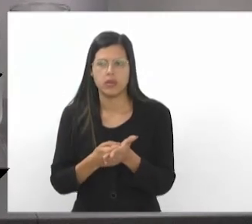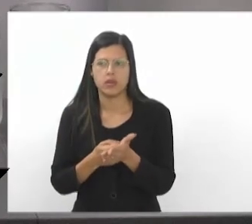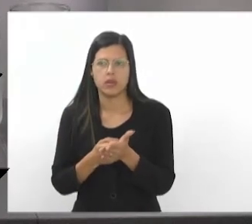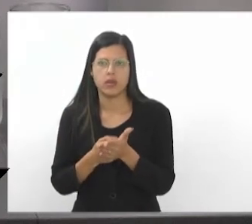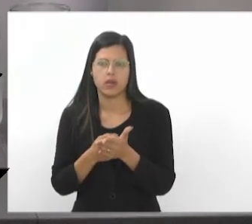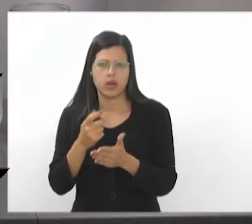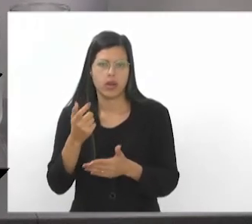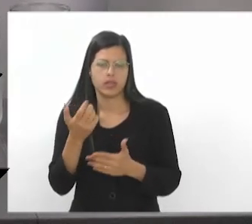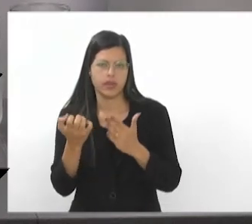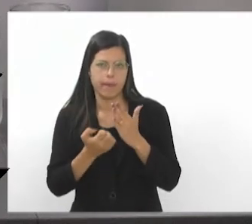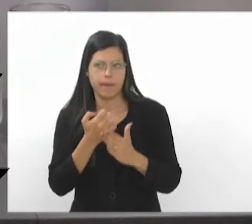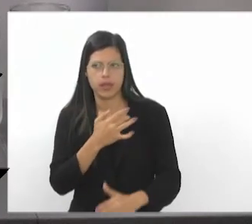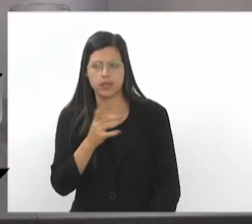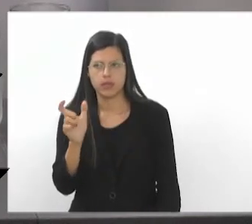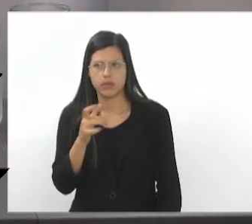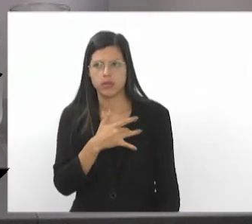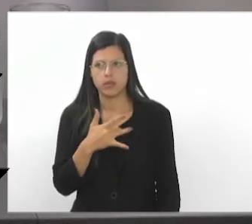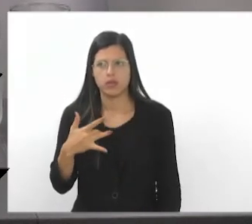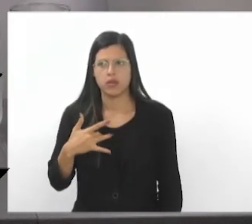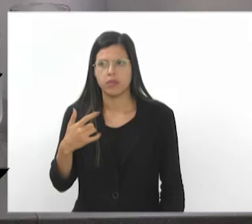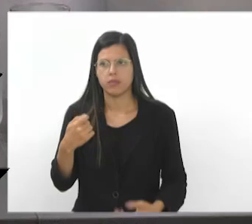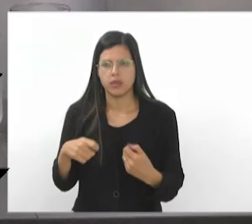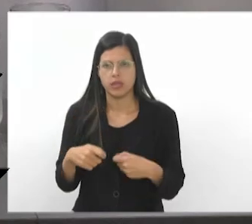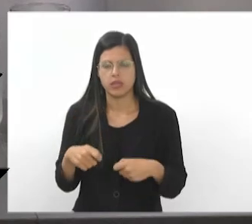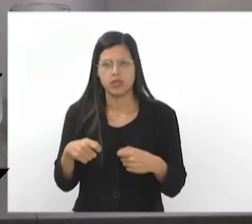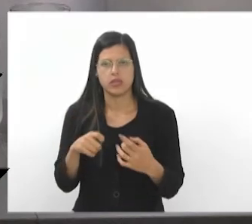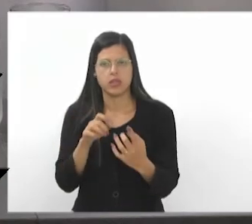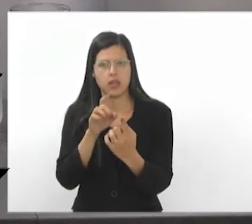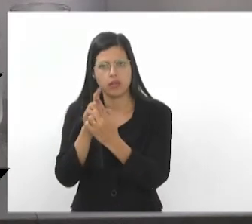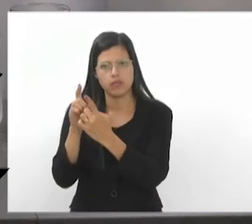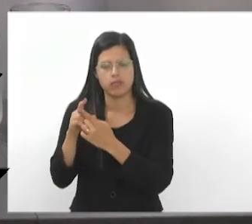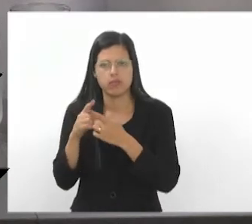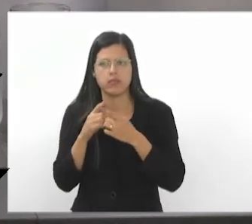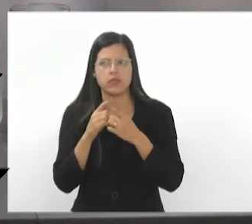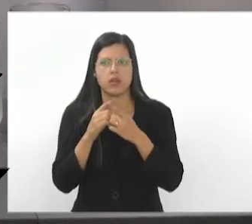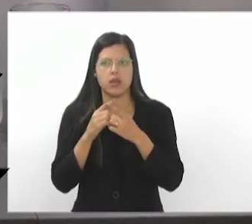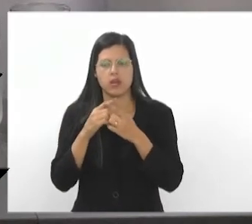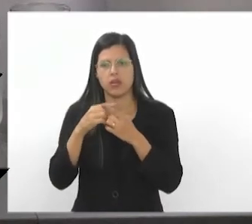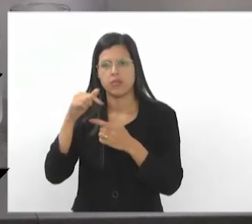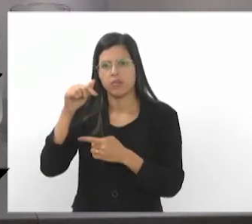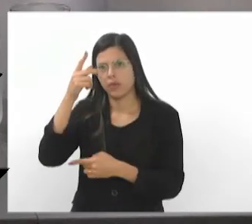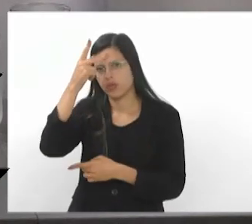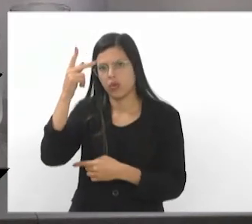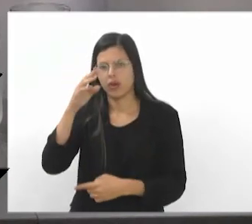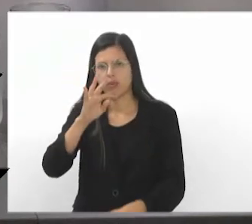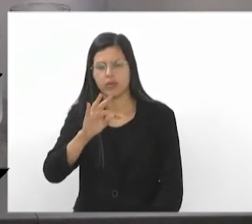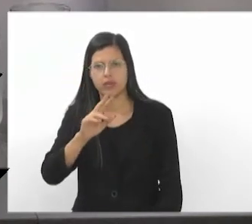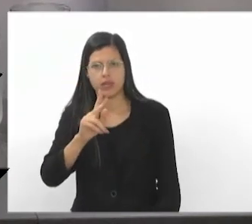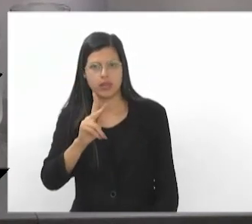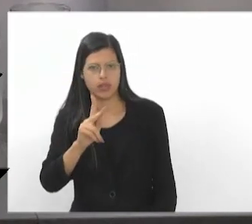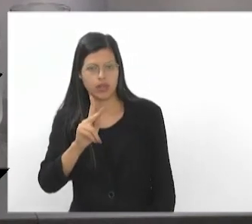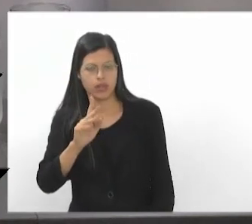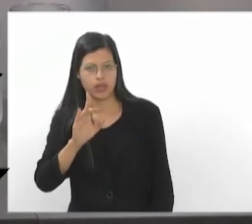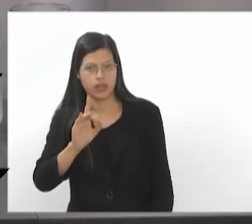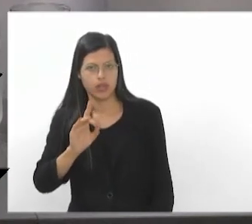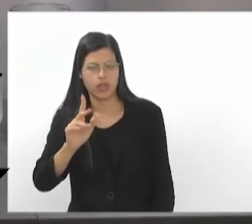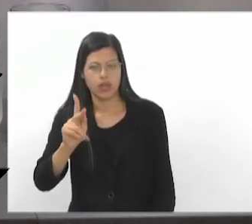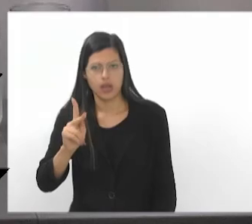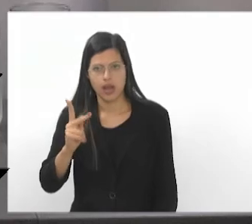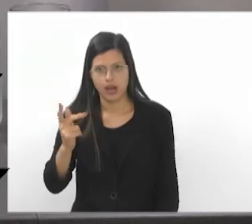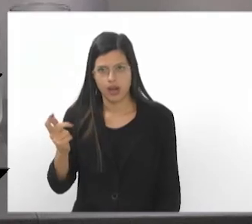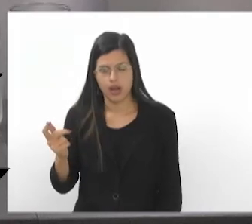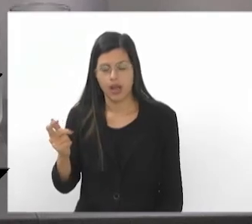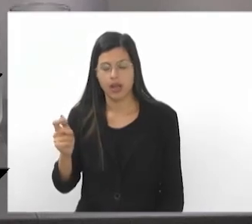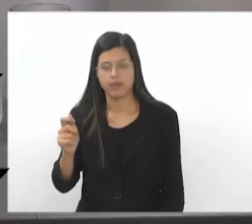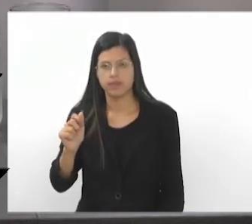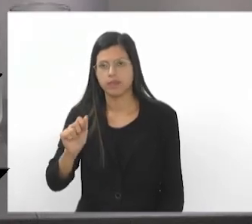de saúde devem custear sessões neuropsicológicas para pessoas com TDAH, transtorno de déficit de atenção e hiperatividade.